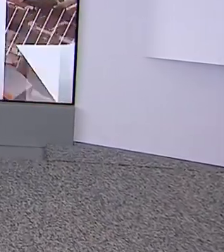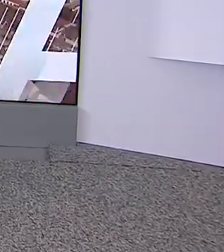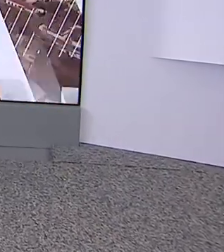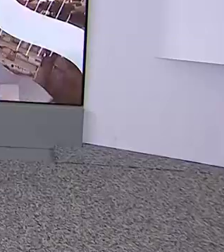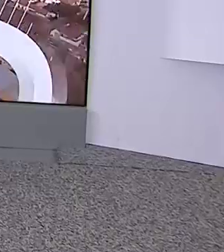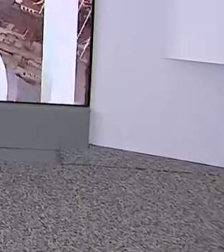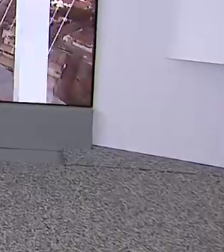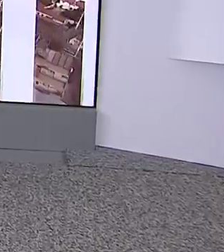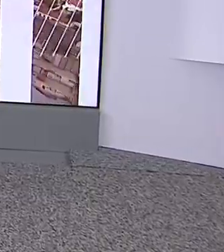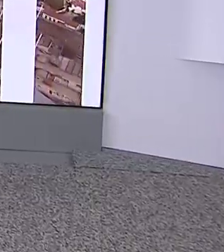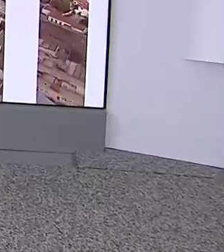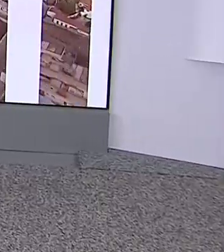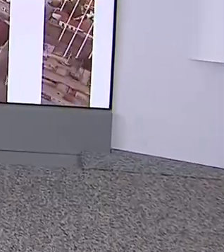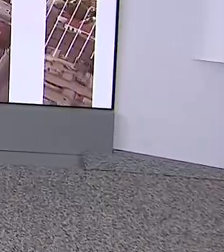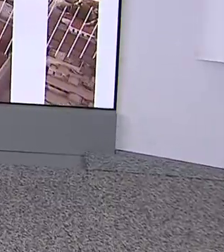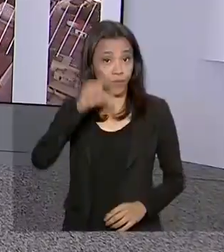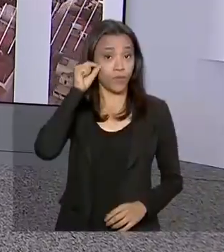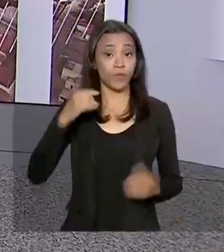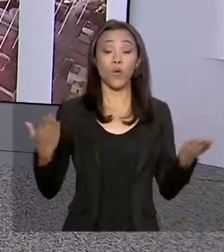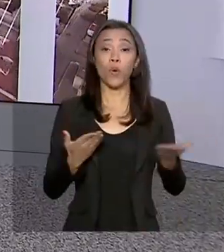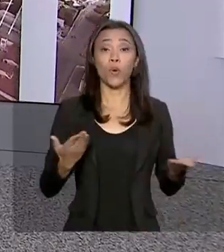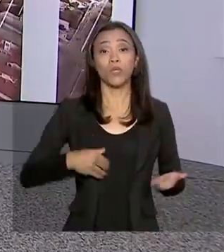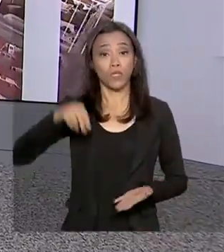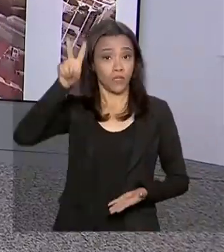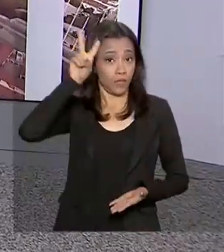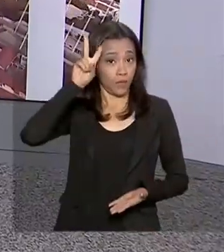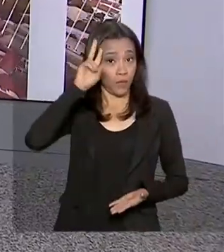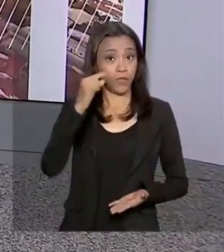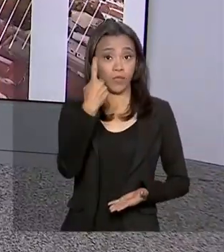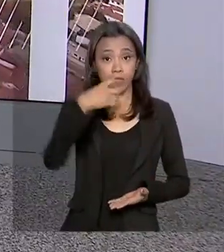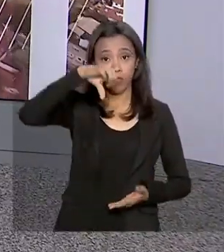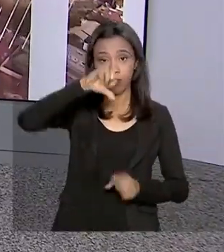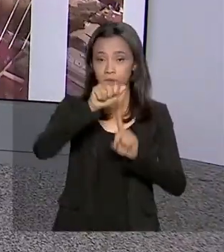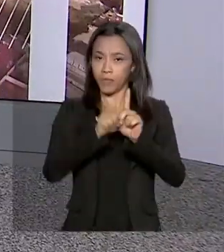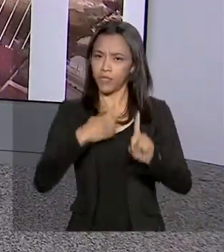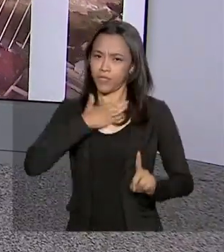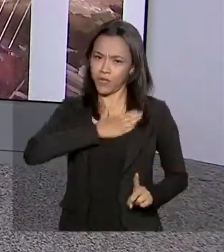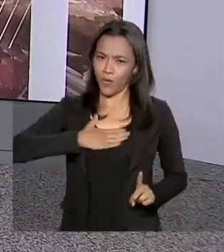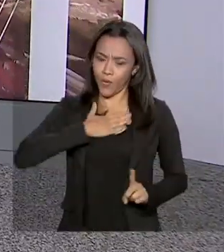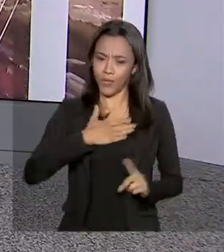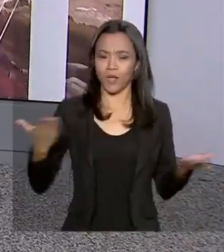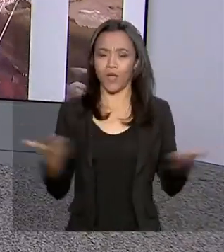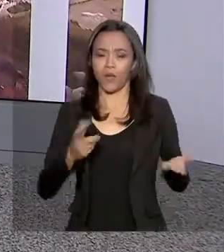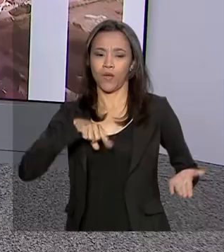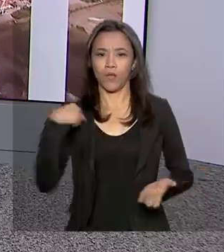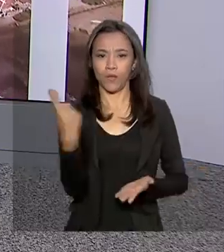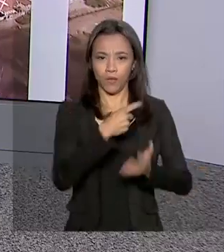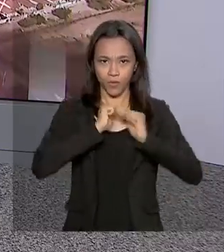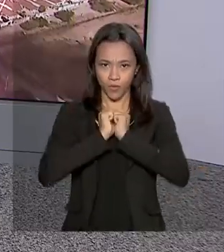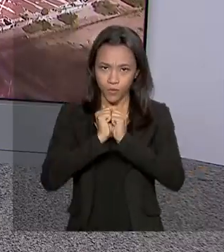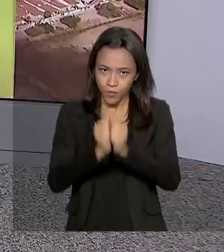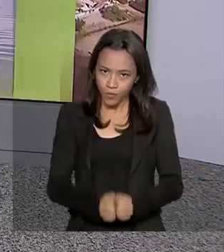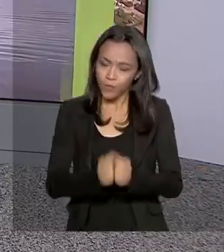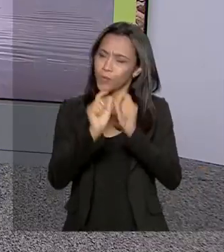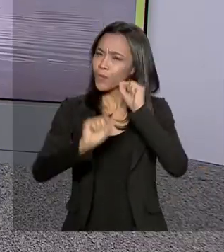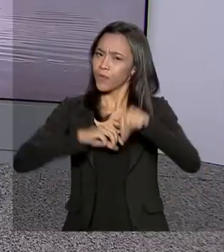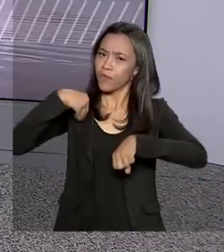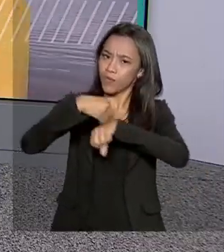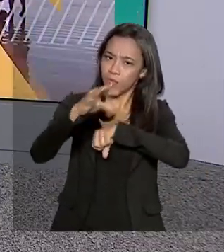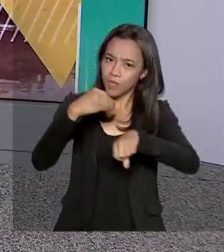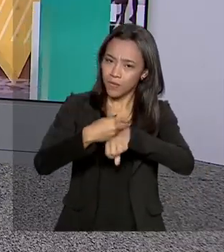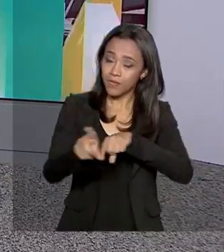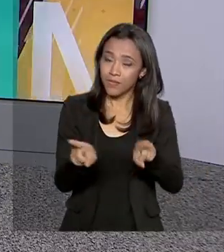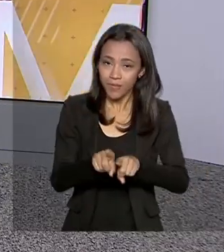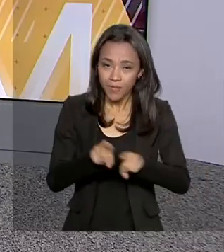bom dia para você. Eu sou Renata Corsini. Hoje é segunda-feira, 19 de agosto. A partir de agora, estamos juntos no Brasil em Dia, com muita informação